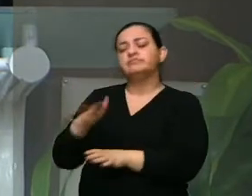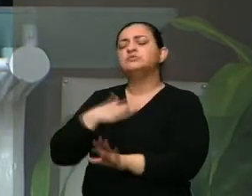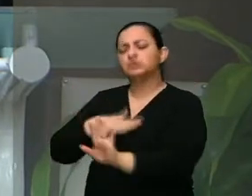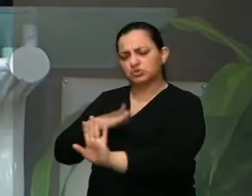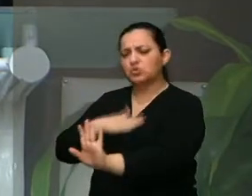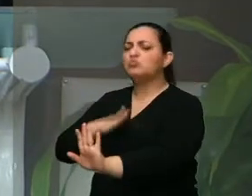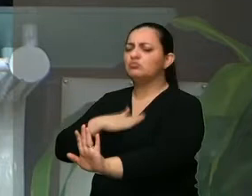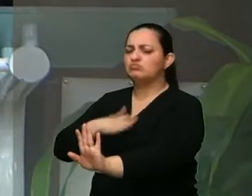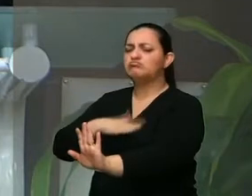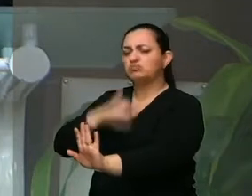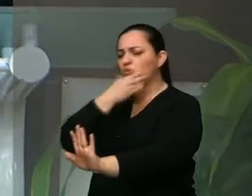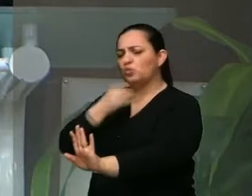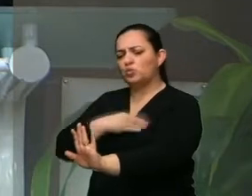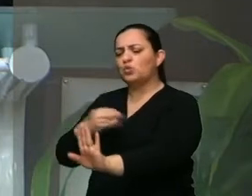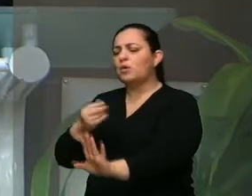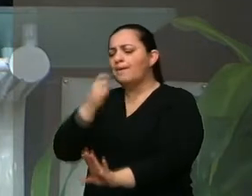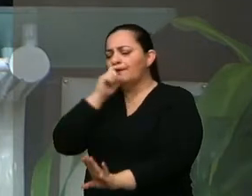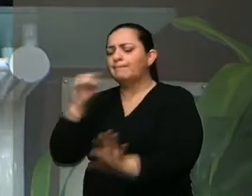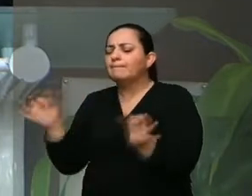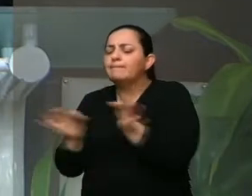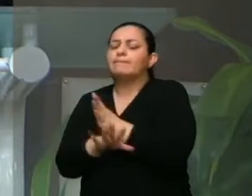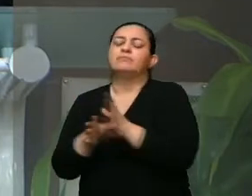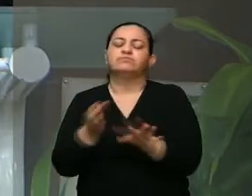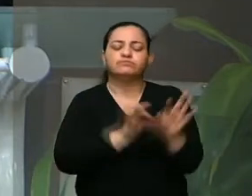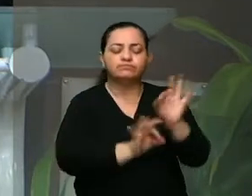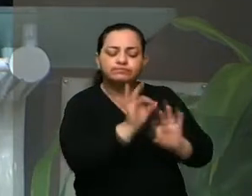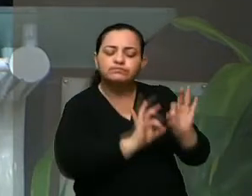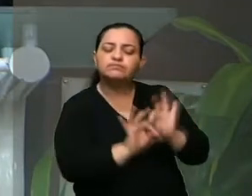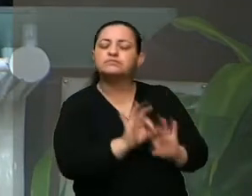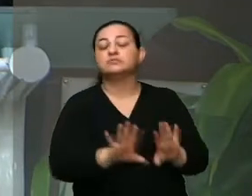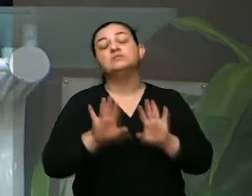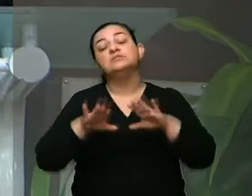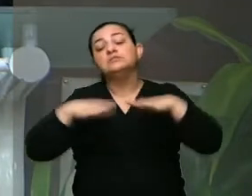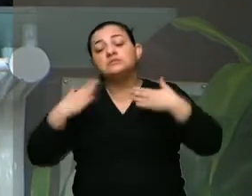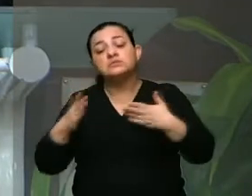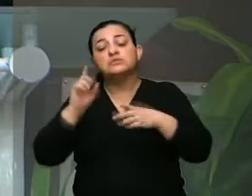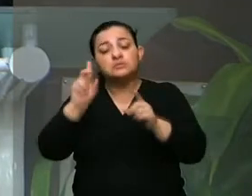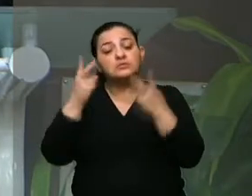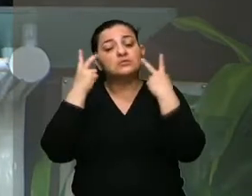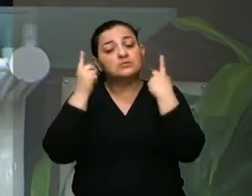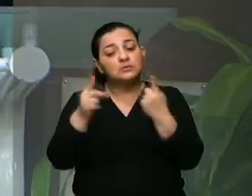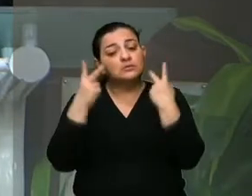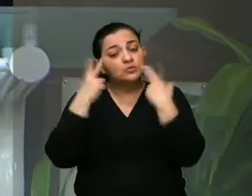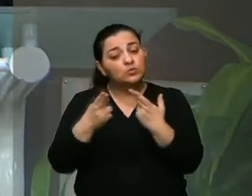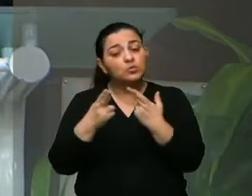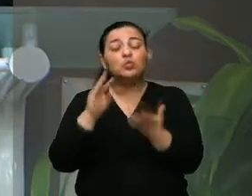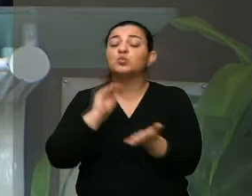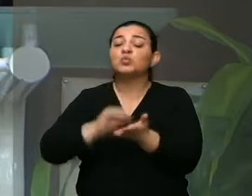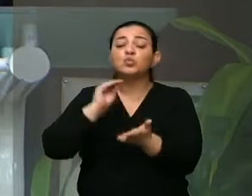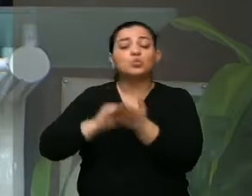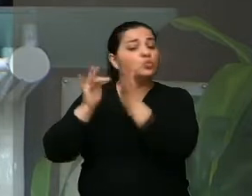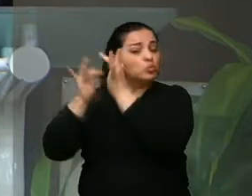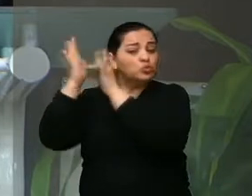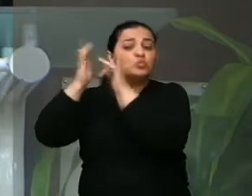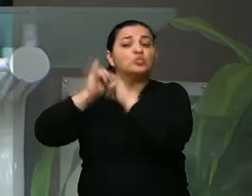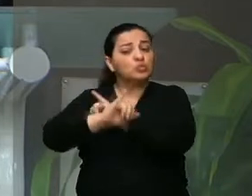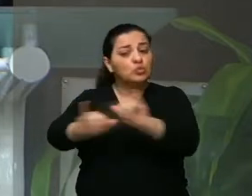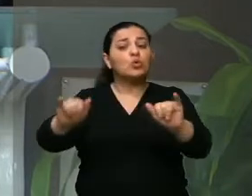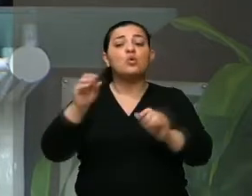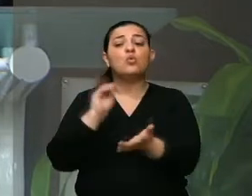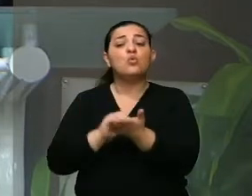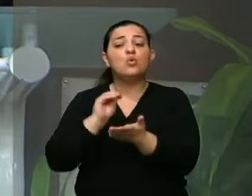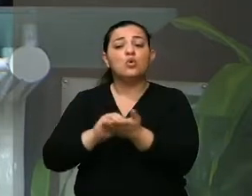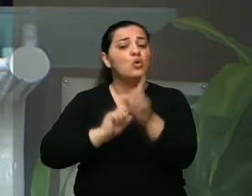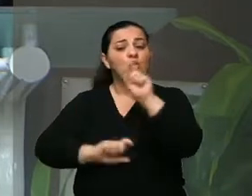tranquilo desde que o pai termina então é isso mons jesus disse o quê faltaram pagarei quando voltar